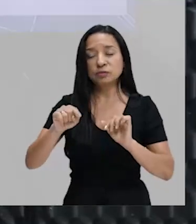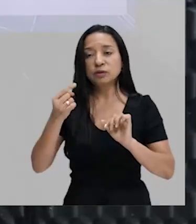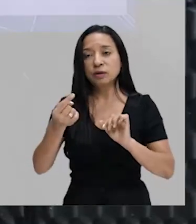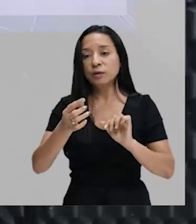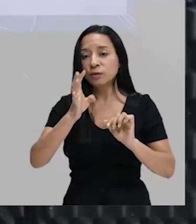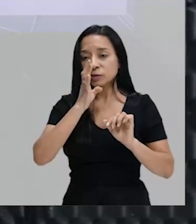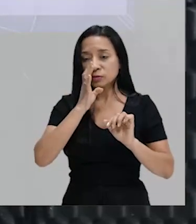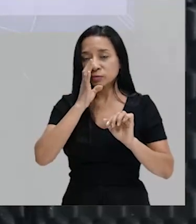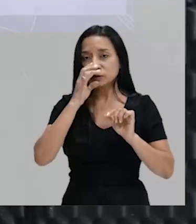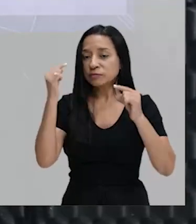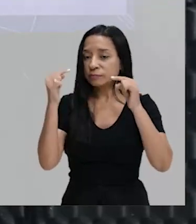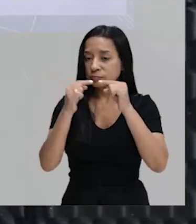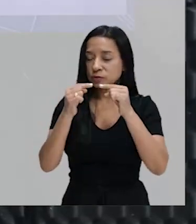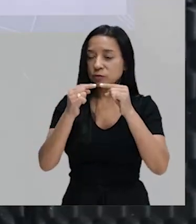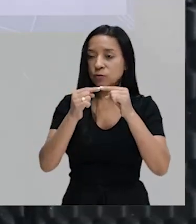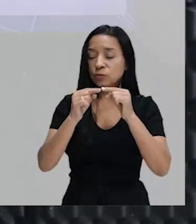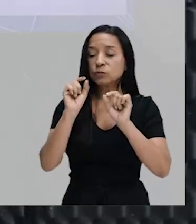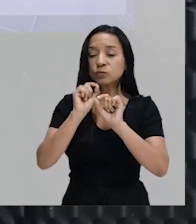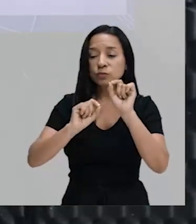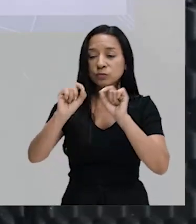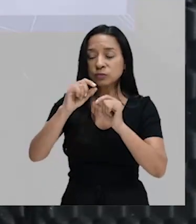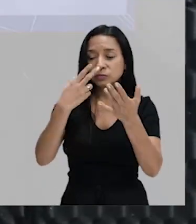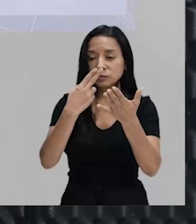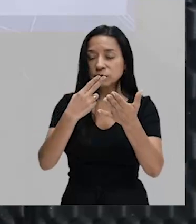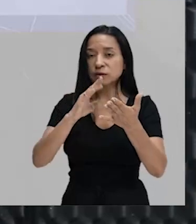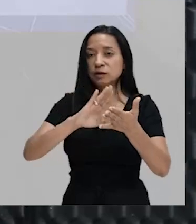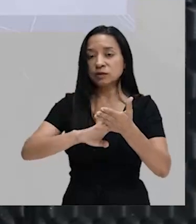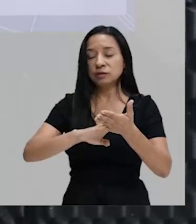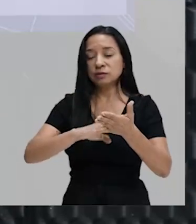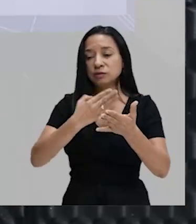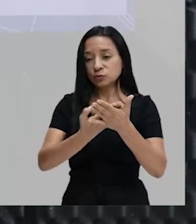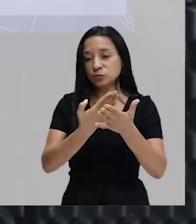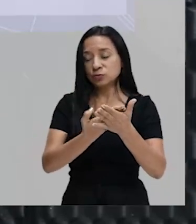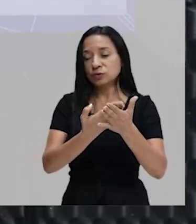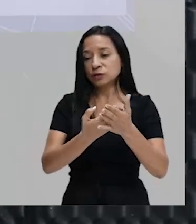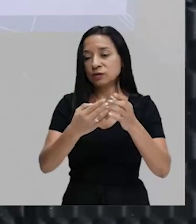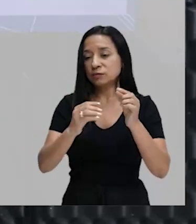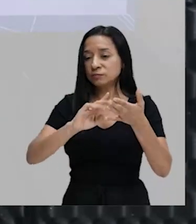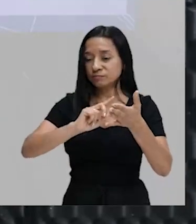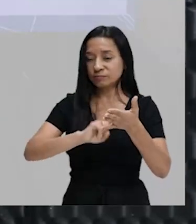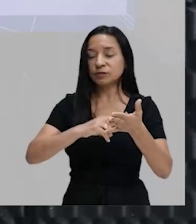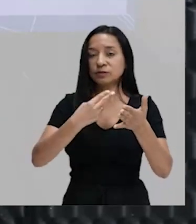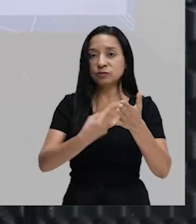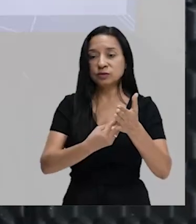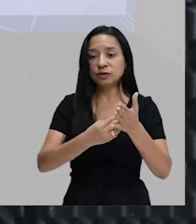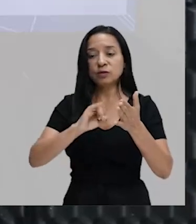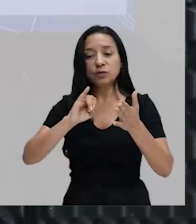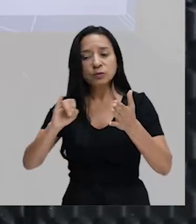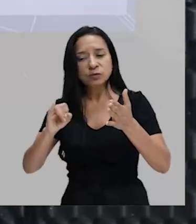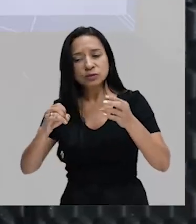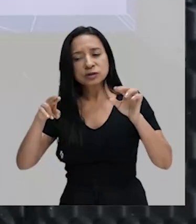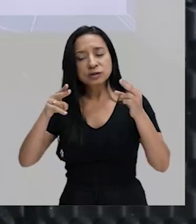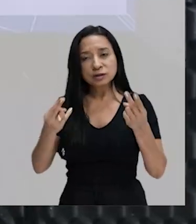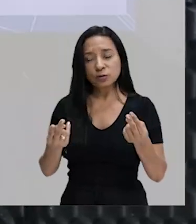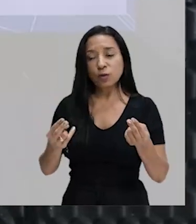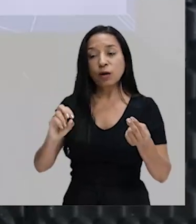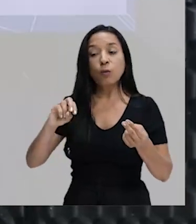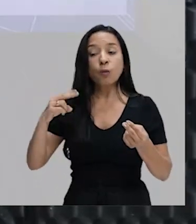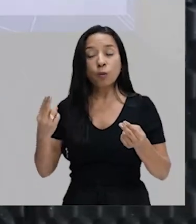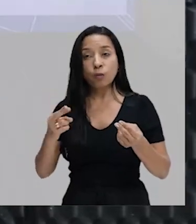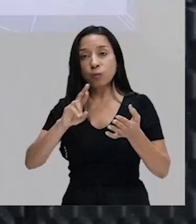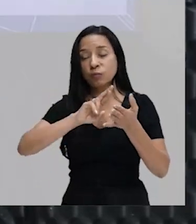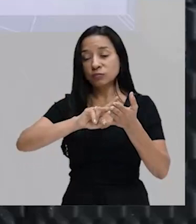observar, de acordo com o que a gente viu na tradução, se bate e quais são as diferenças, para que vocês possam